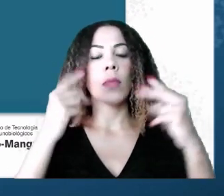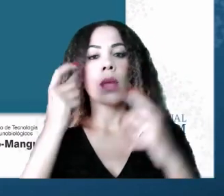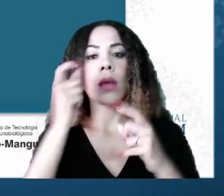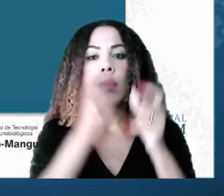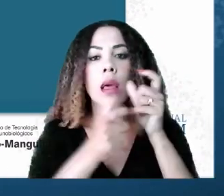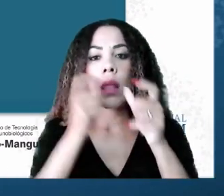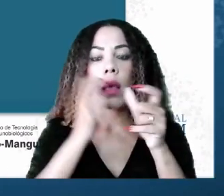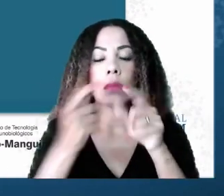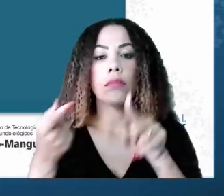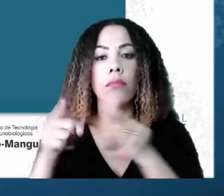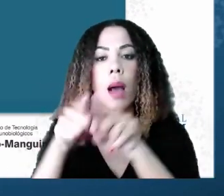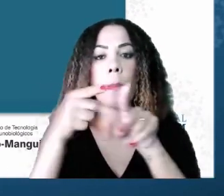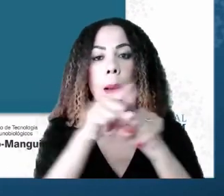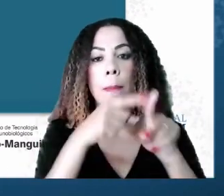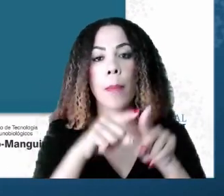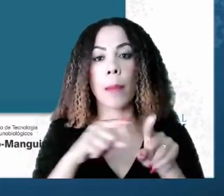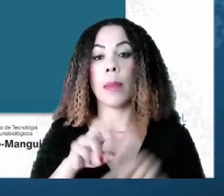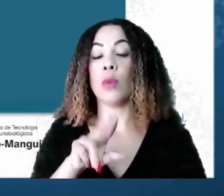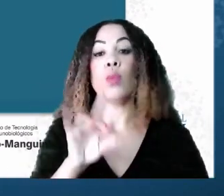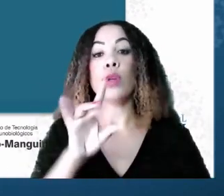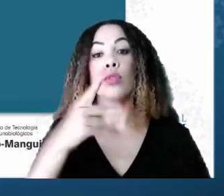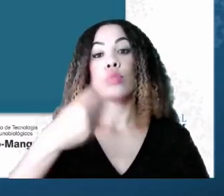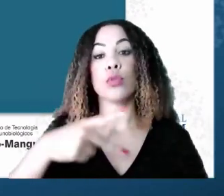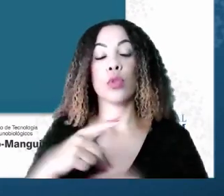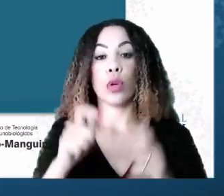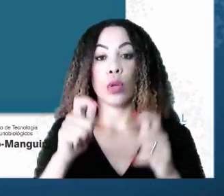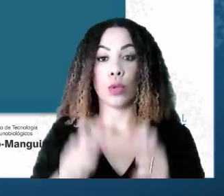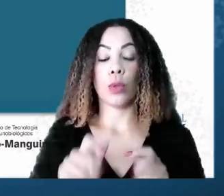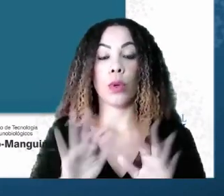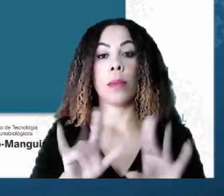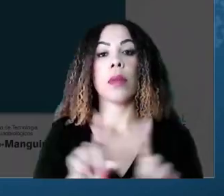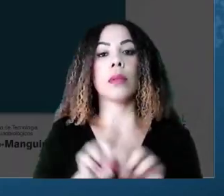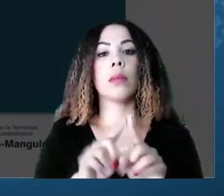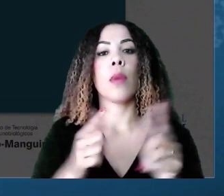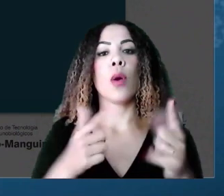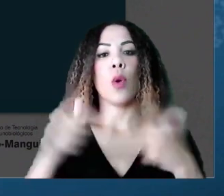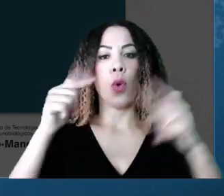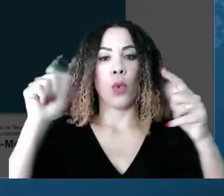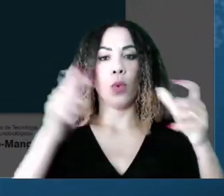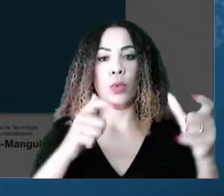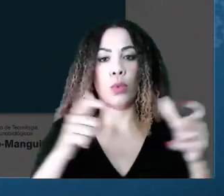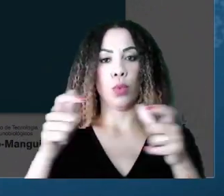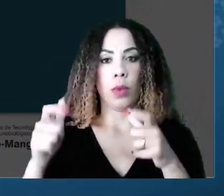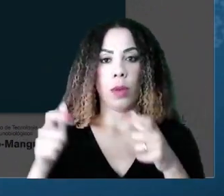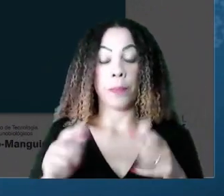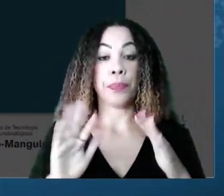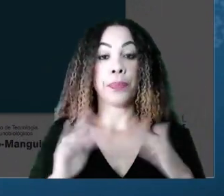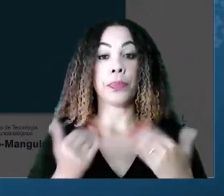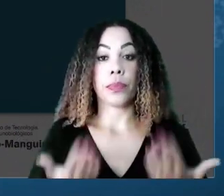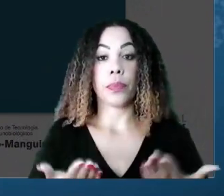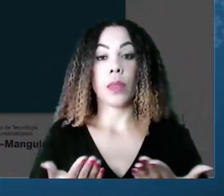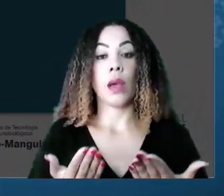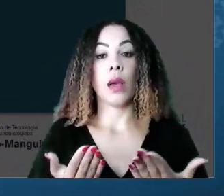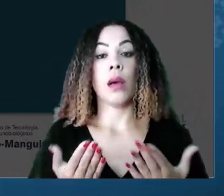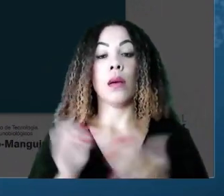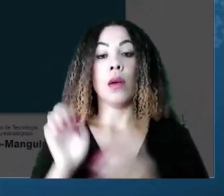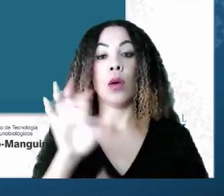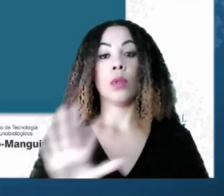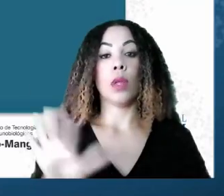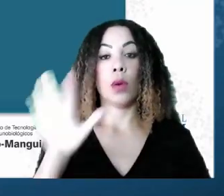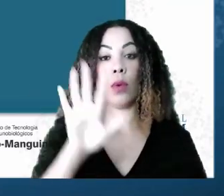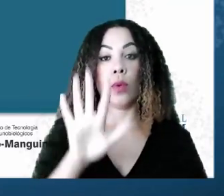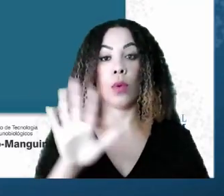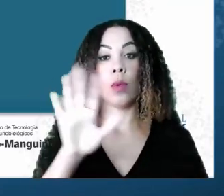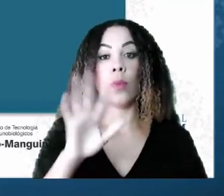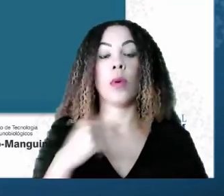nossa região, mas também em outras regiões. Então, na Europa, nós temos a Quantum,